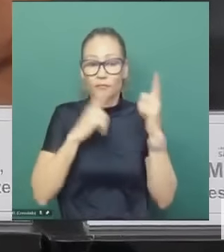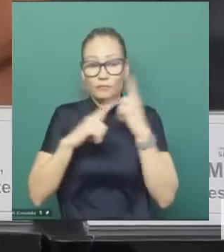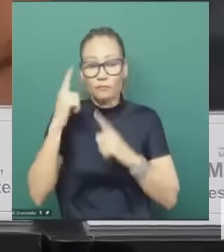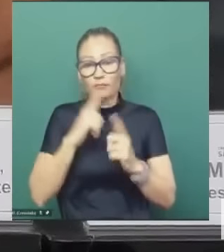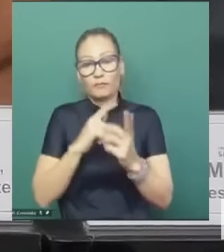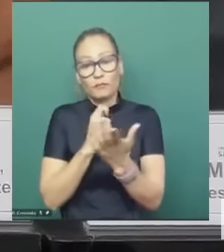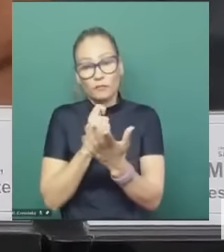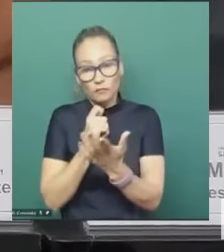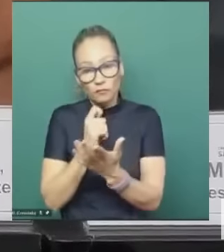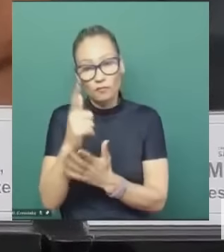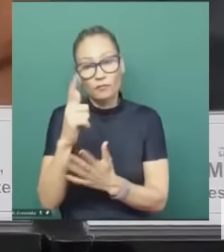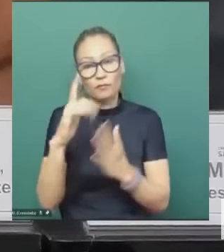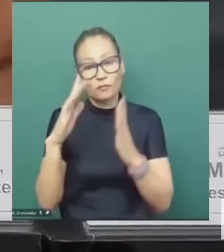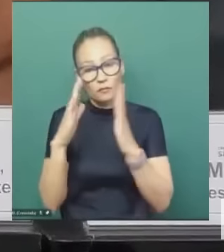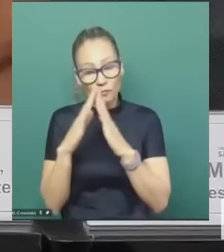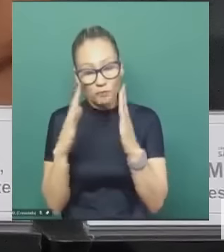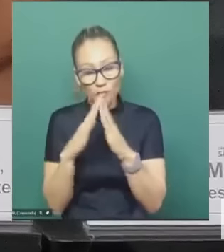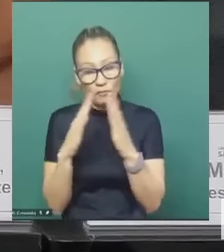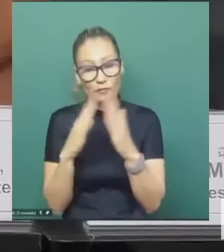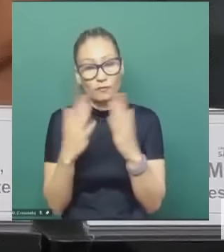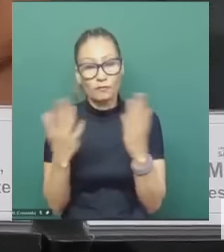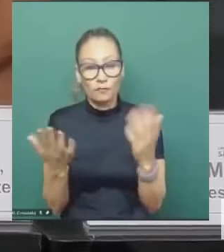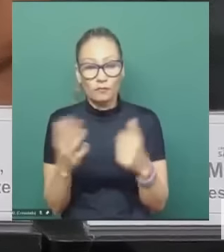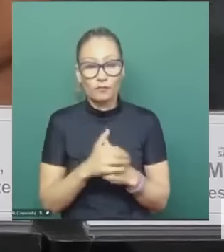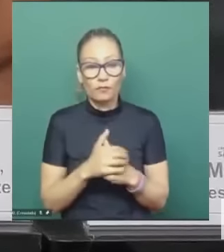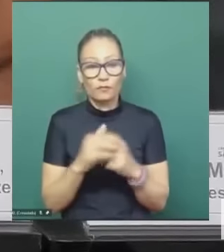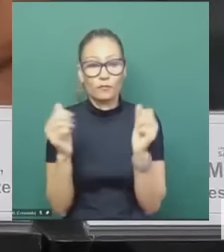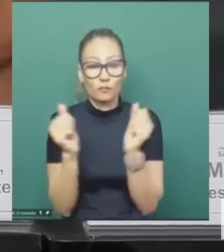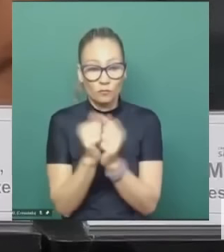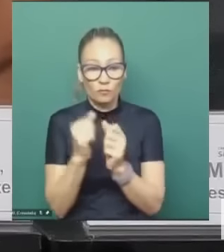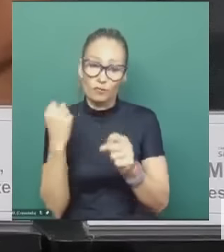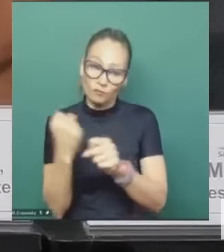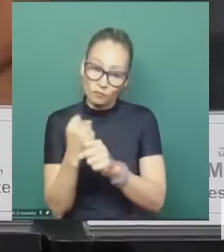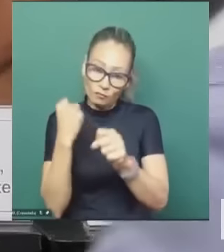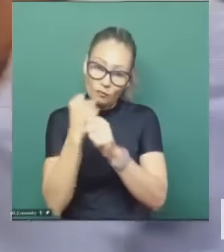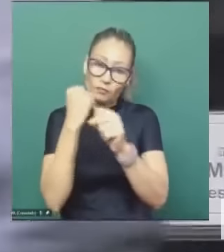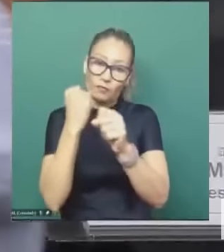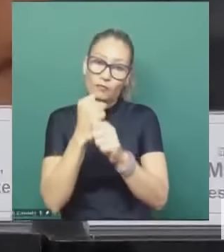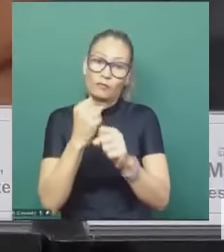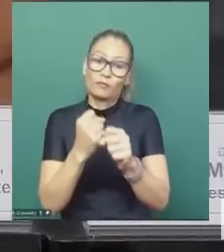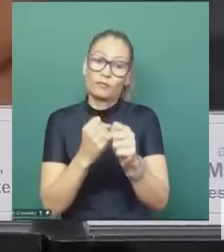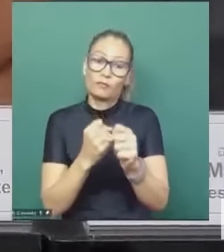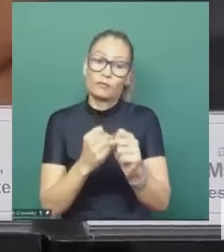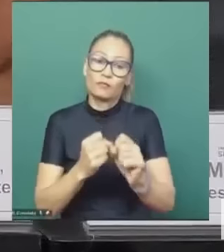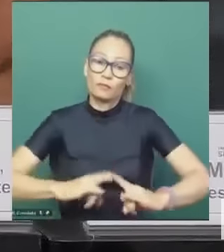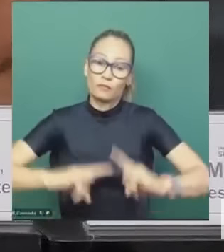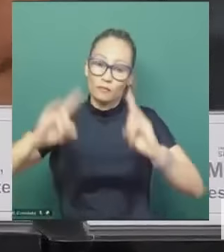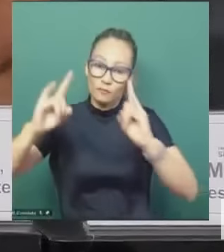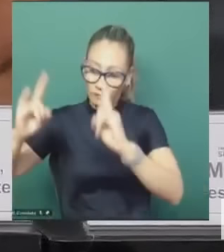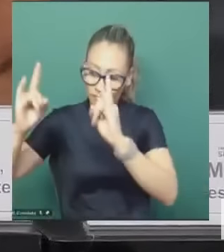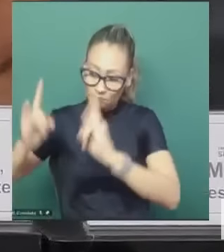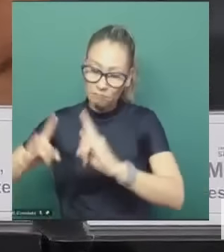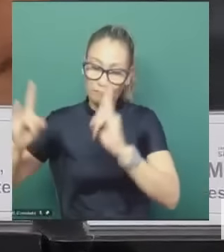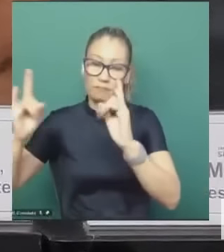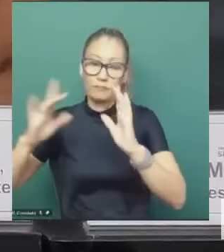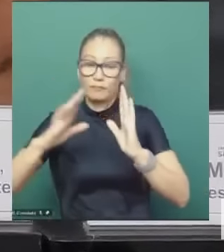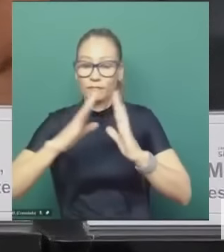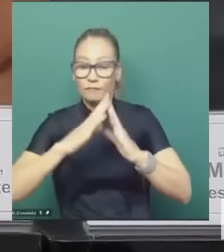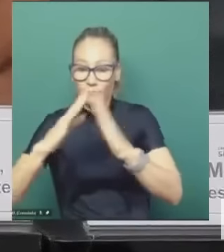de zoneamento, junto das construtoras que vão construir esses prédios e pagar e construir as HIS para que essas pessoas possam morar na zona